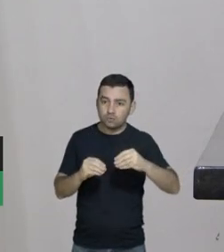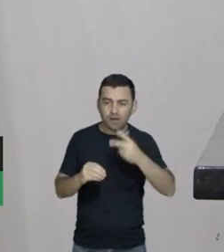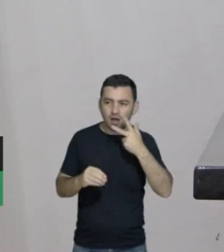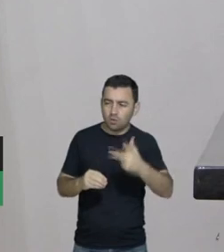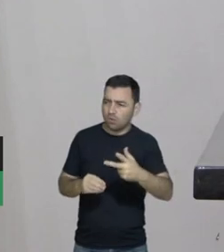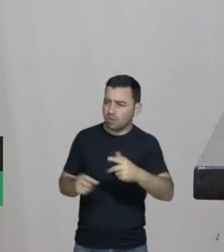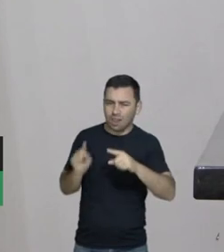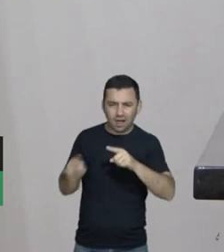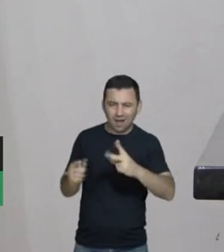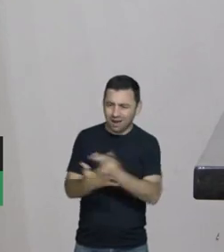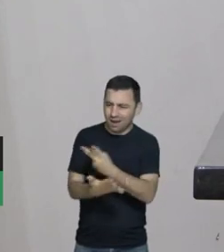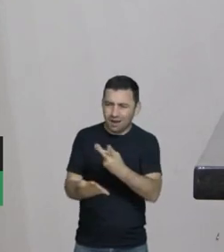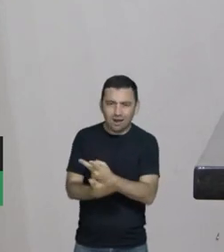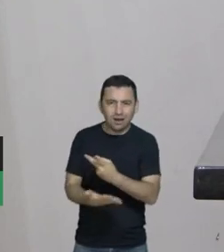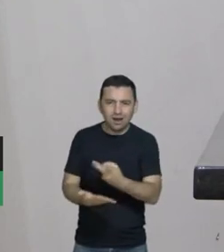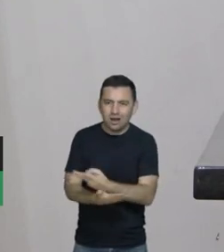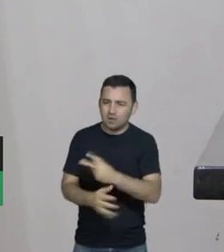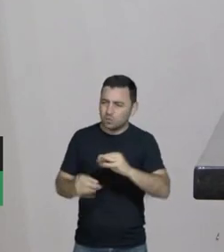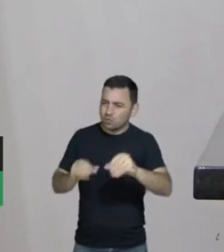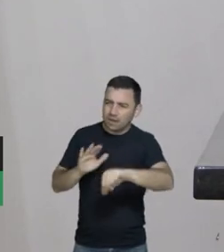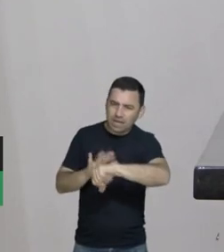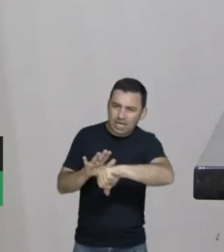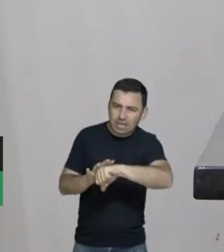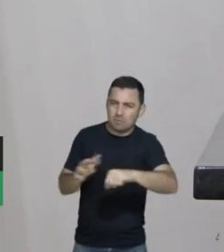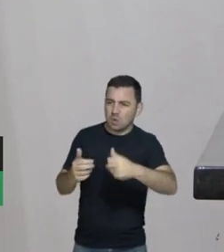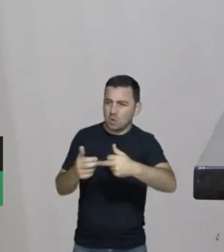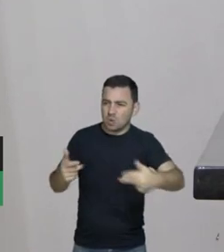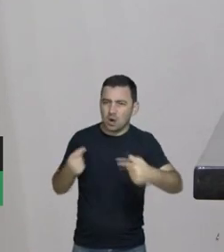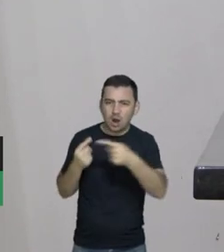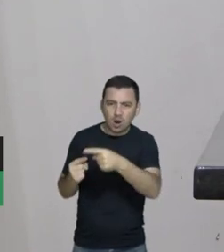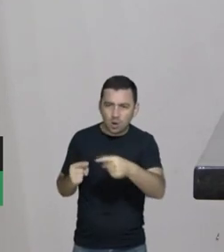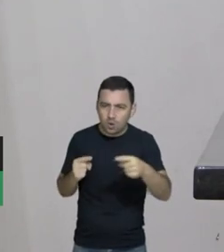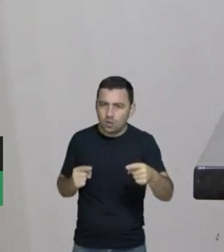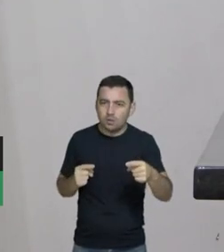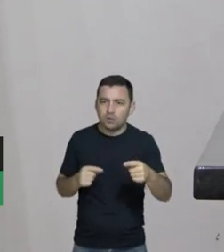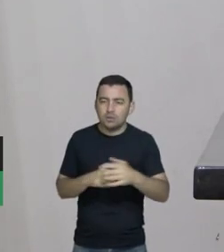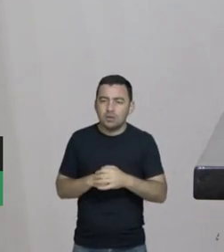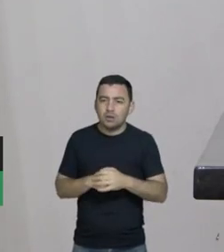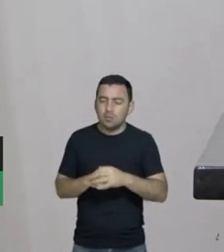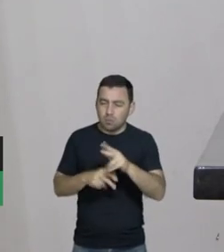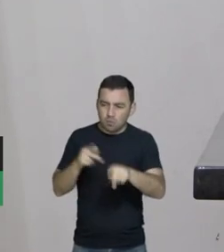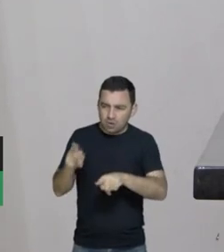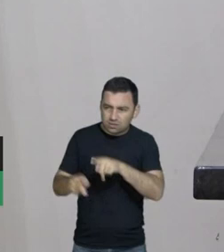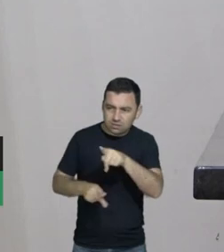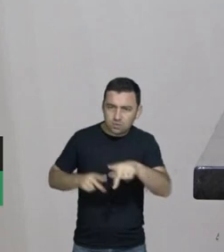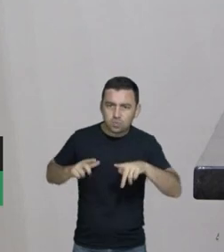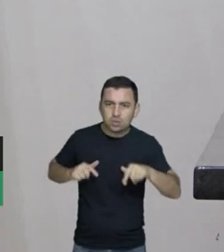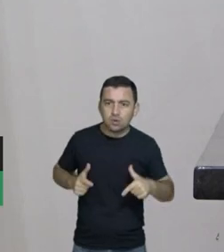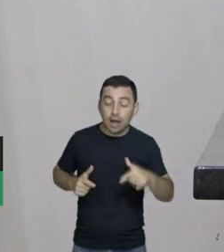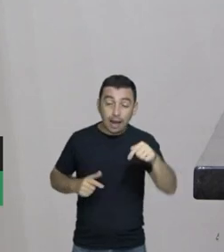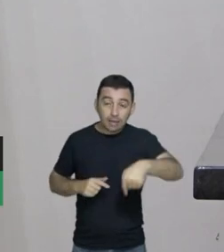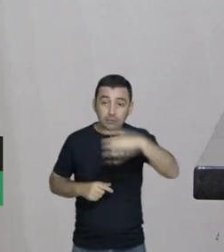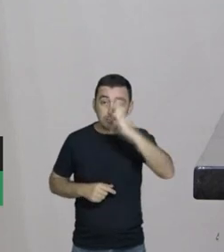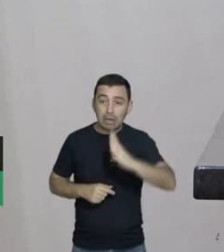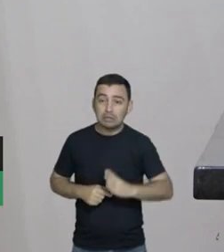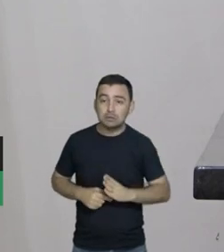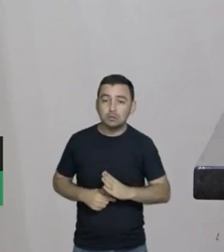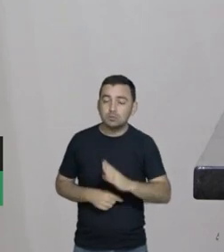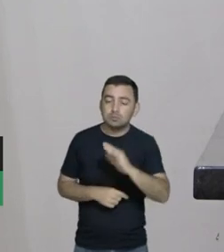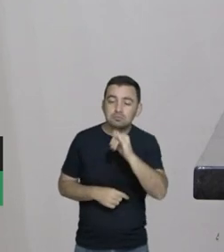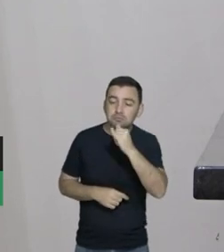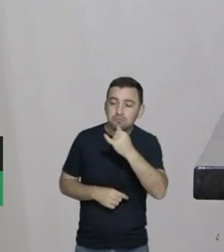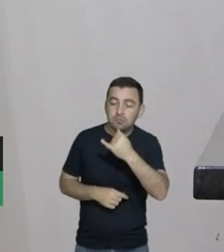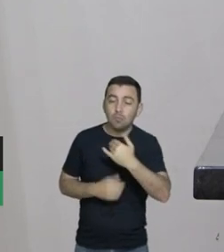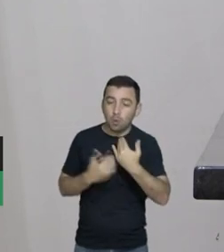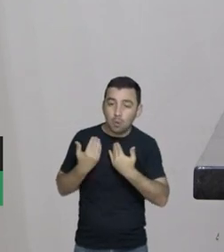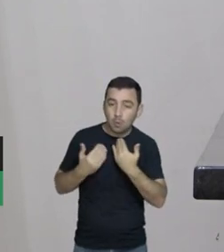com veemência os crimes cometidos contra o Estado e o povo judeu, o Brasil lamentou os